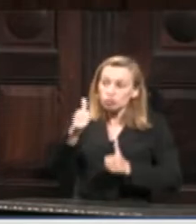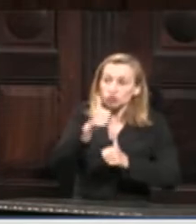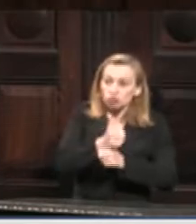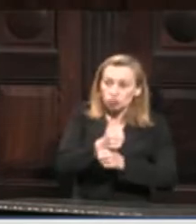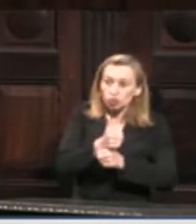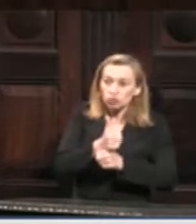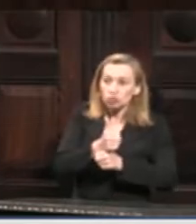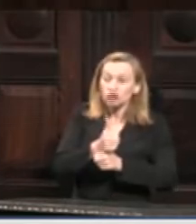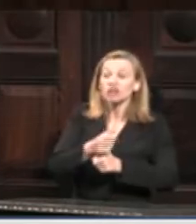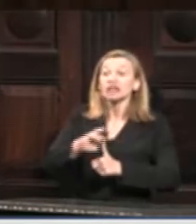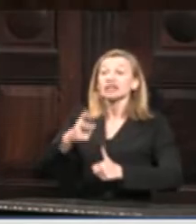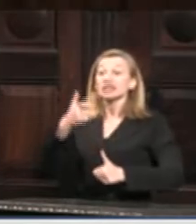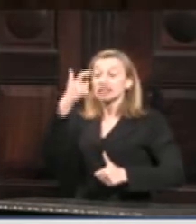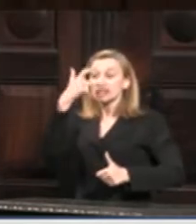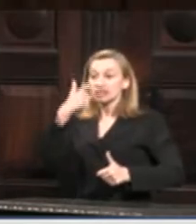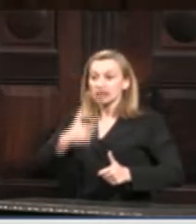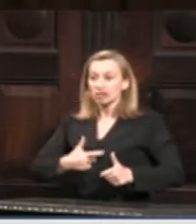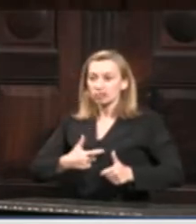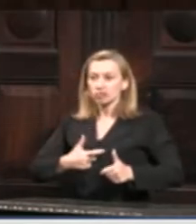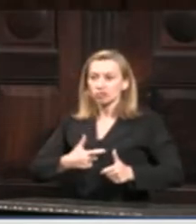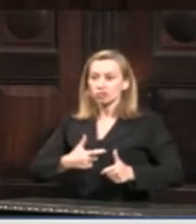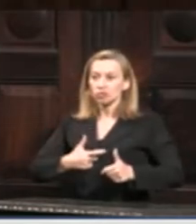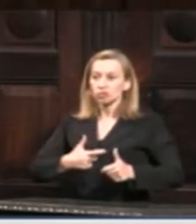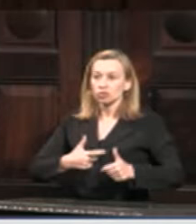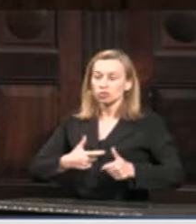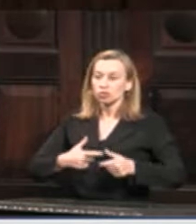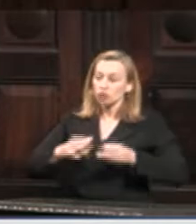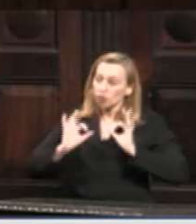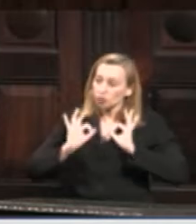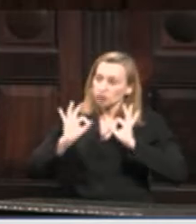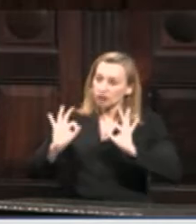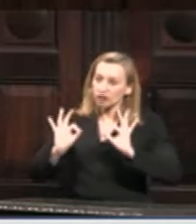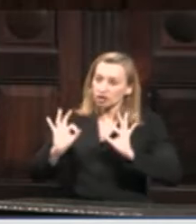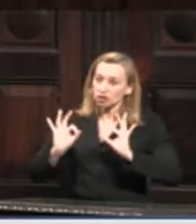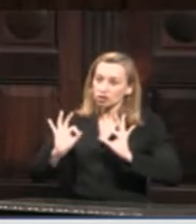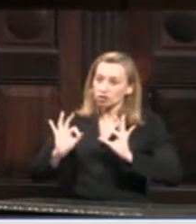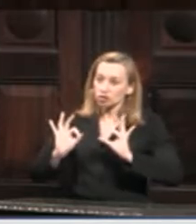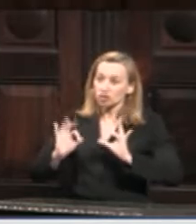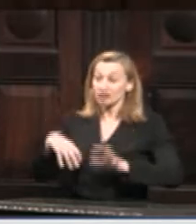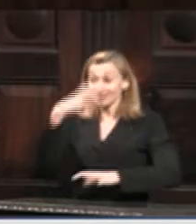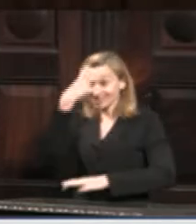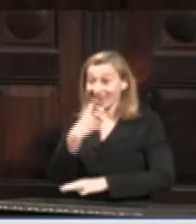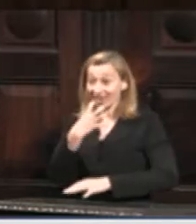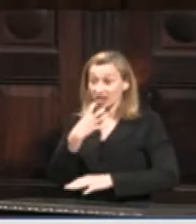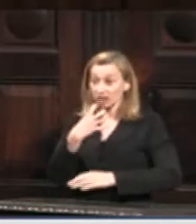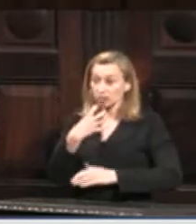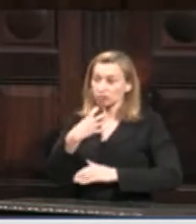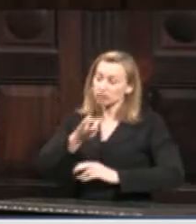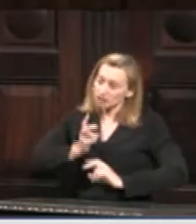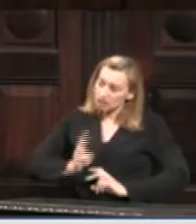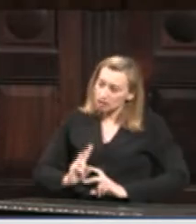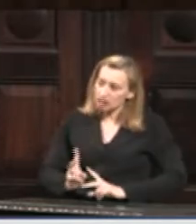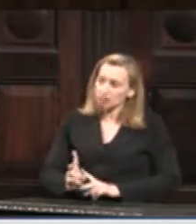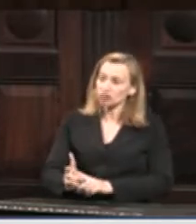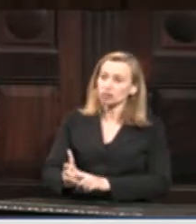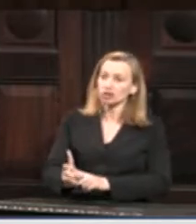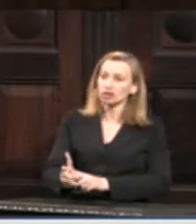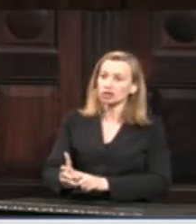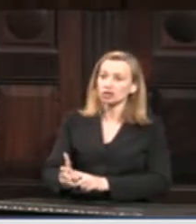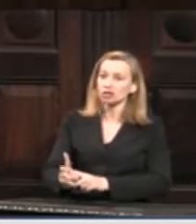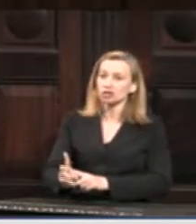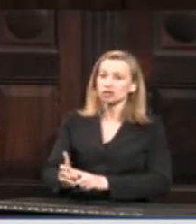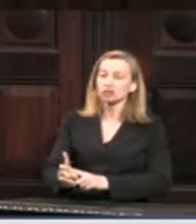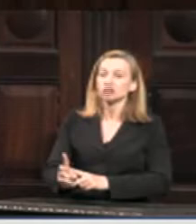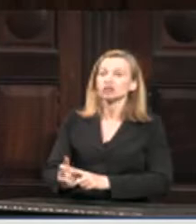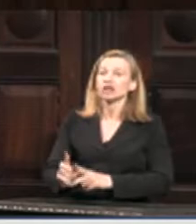compromisso de atuar à frente, presidindo os trabalhos do processo legislativo de forma